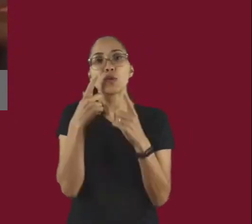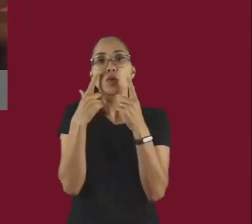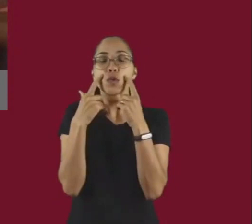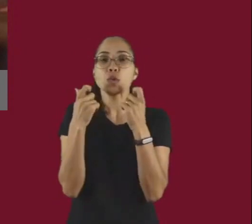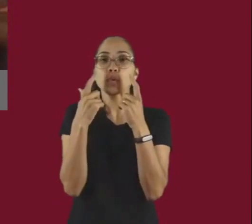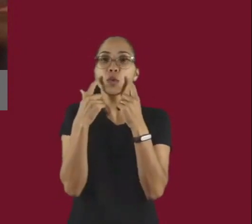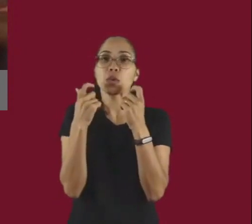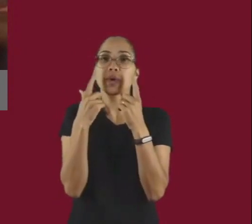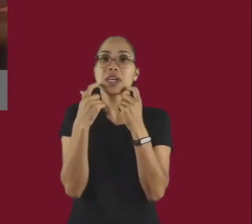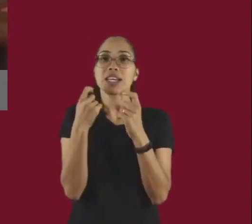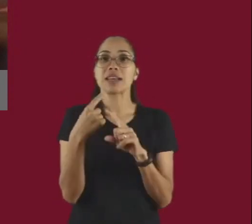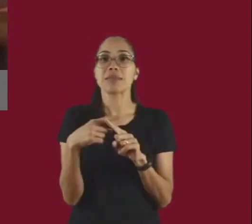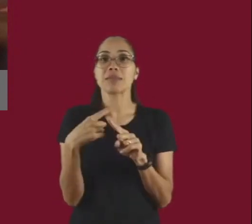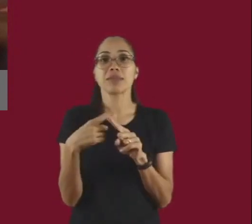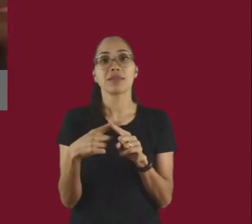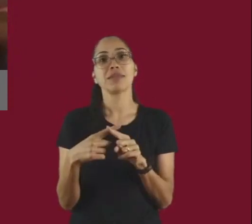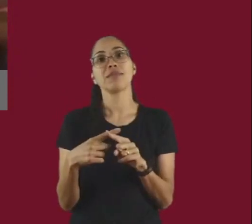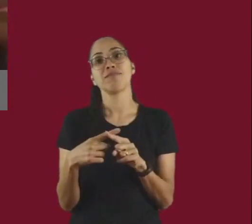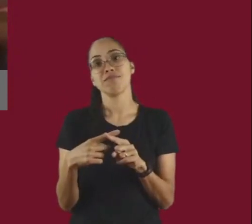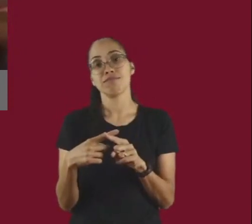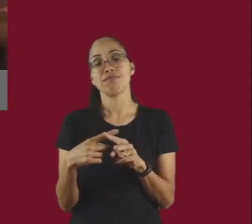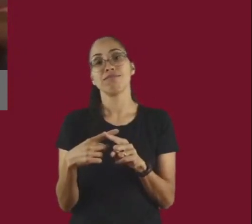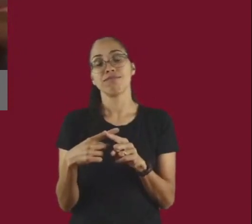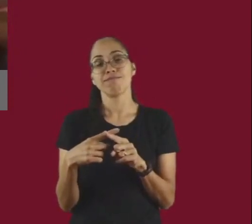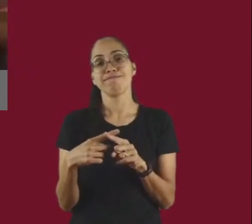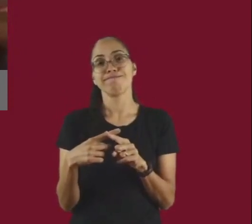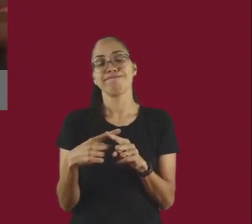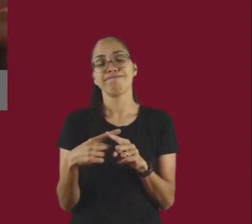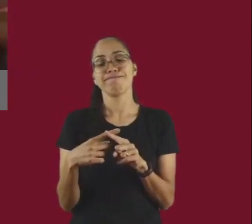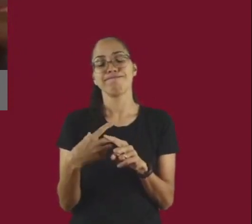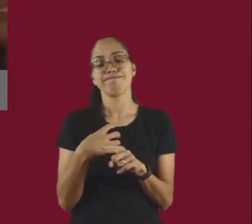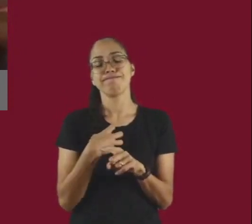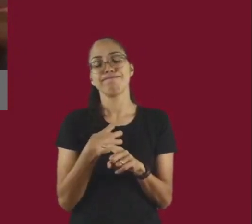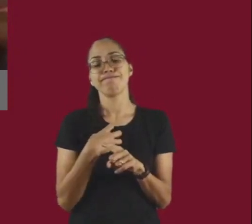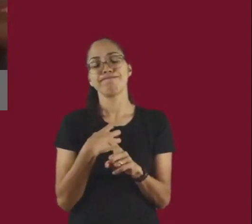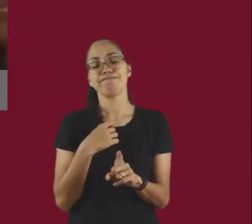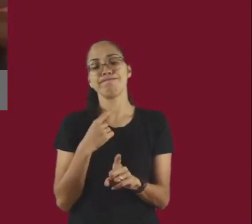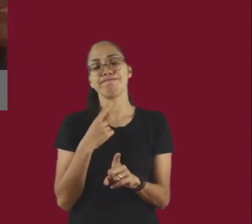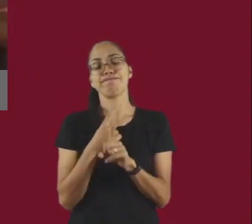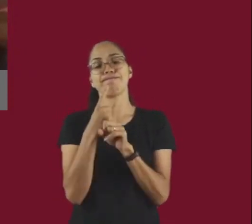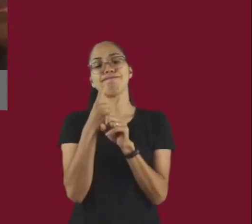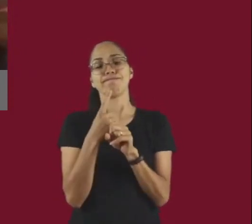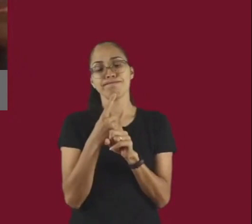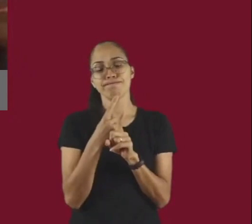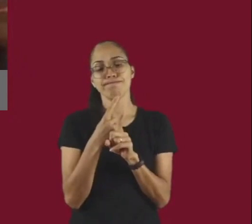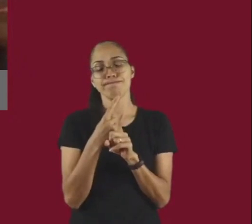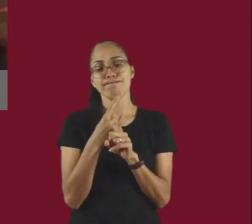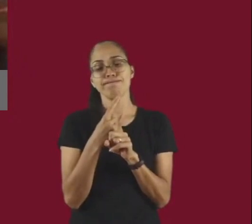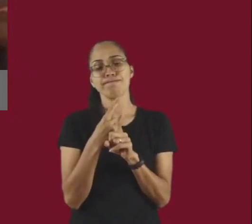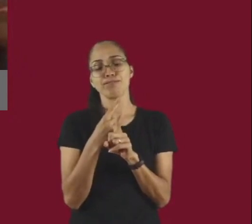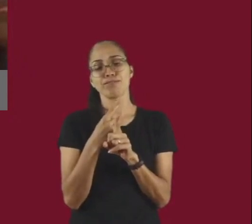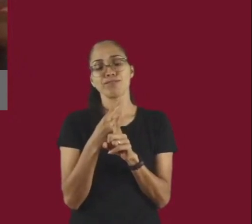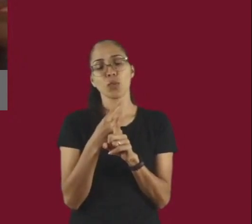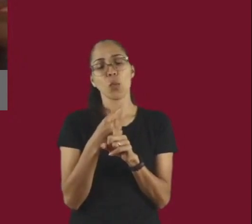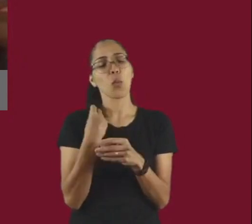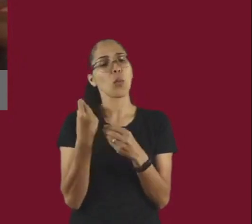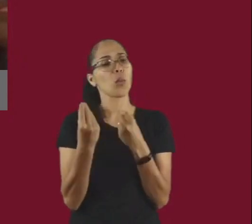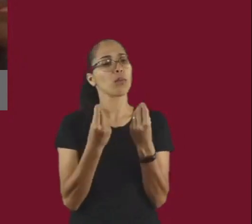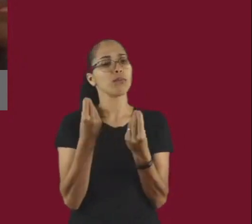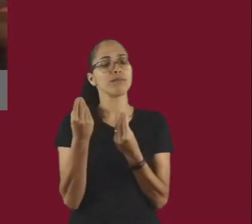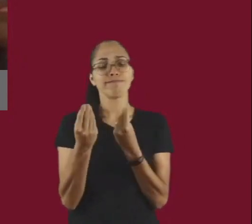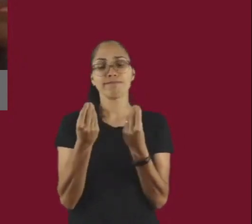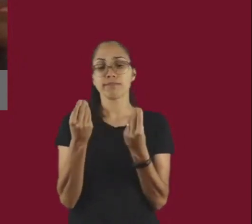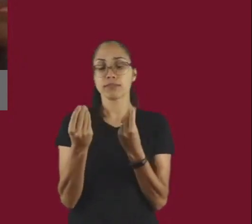porque eu me dei conta ali de como a gente é equivocado, né, de